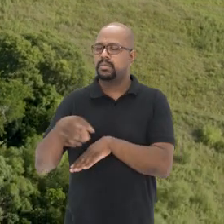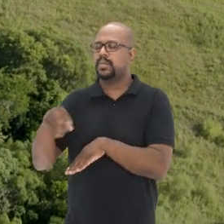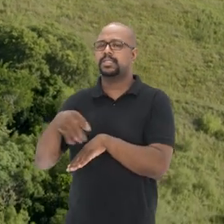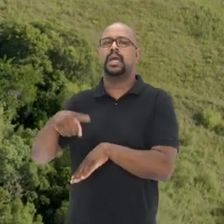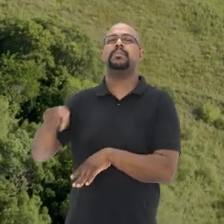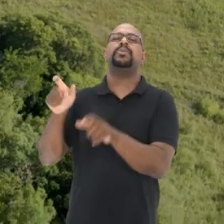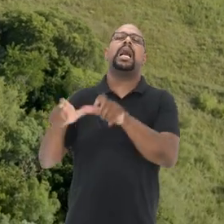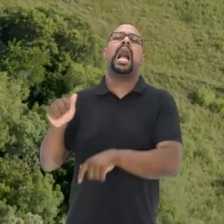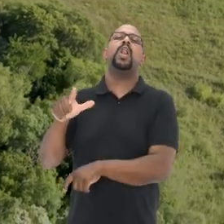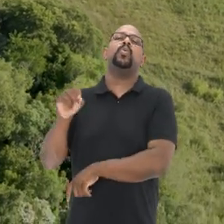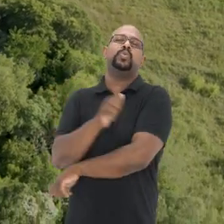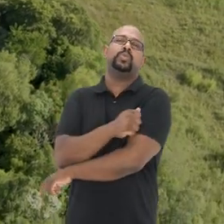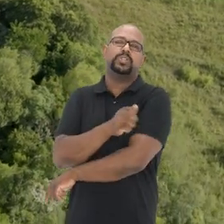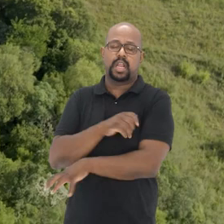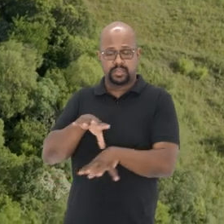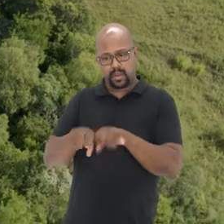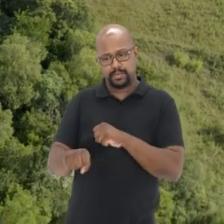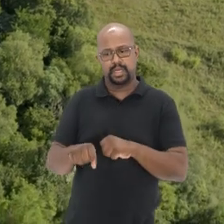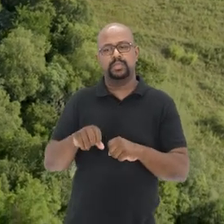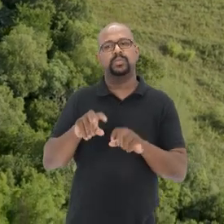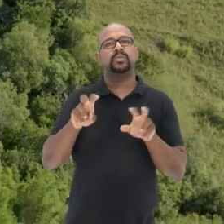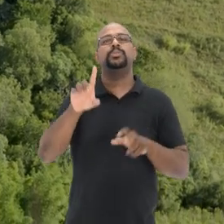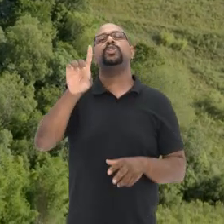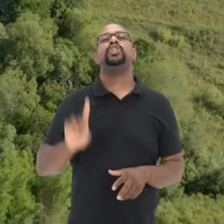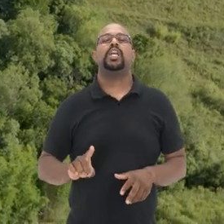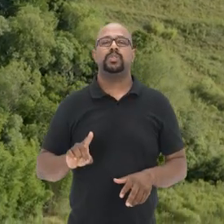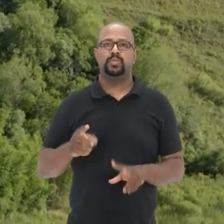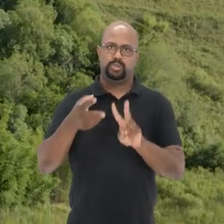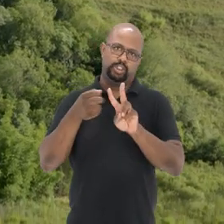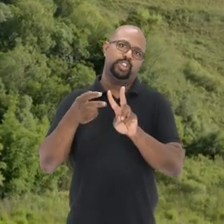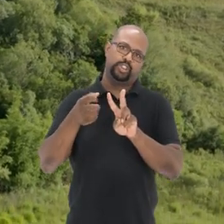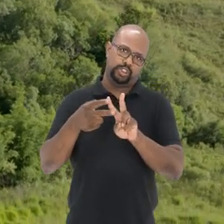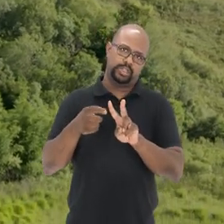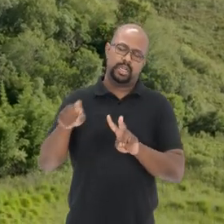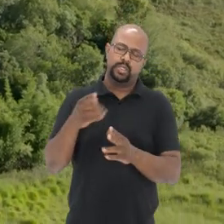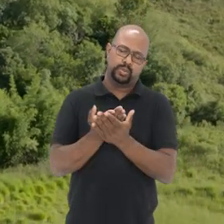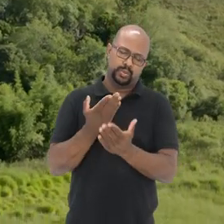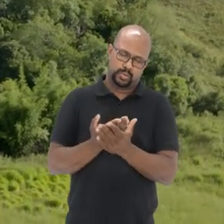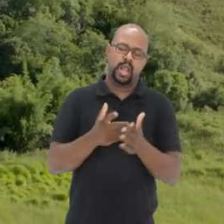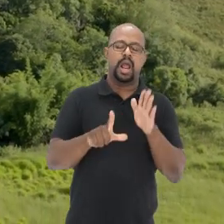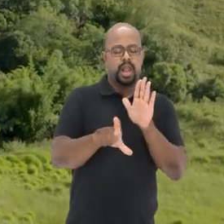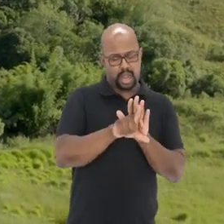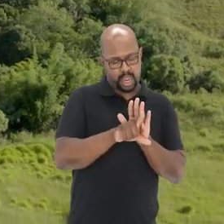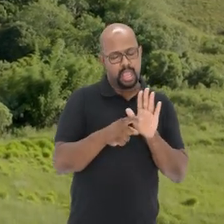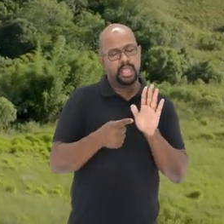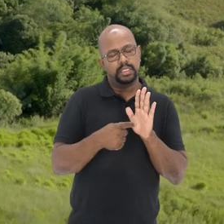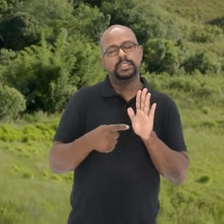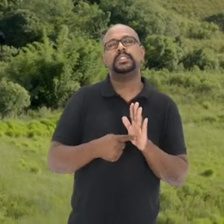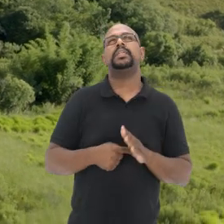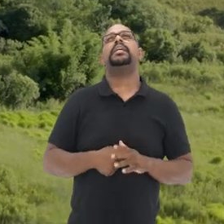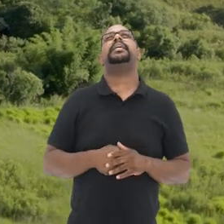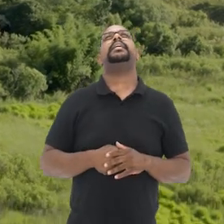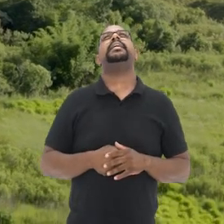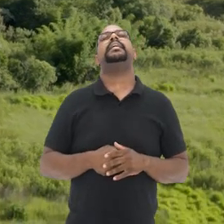para os alunos, né, que estão se formando, e sobre os direitos indígenas, né? Porque eles estudam as leis, né?